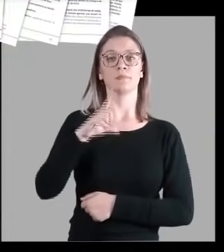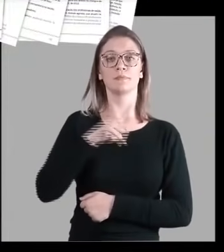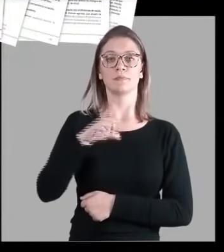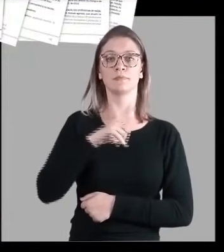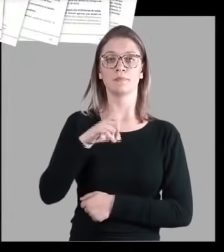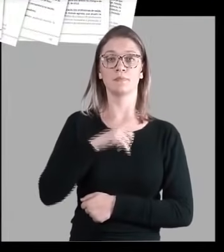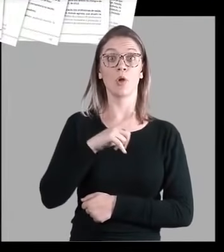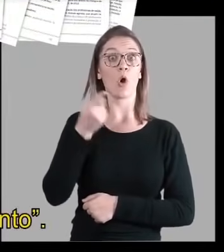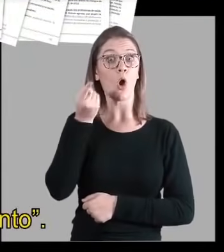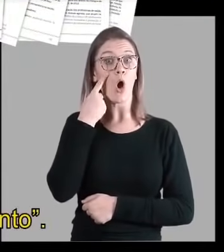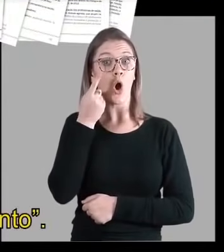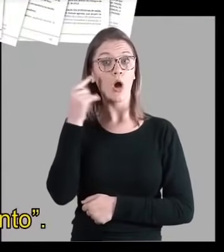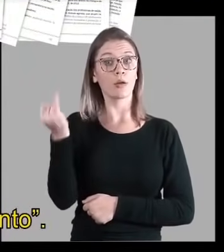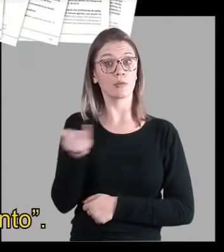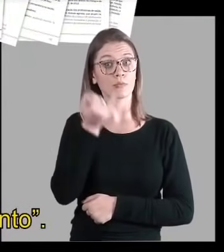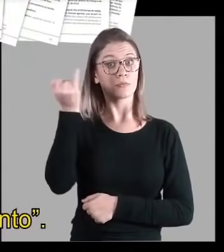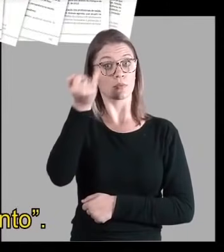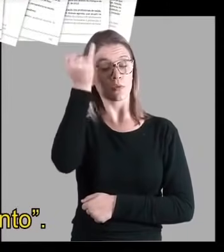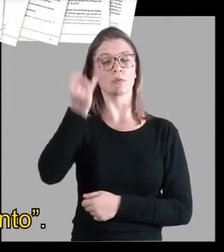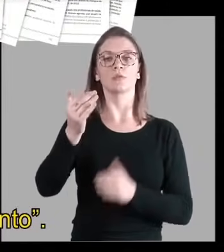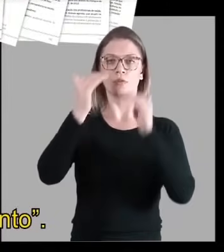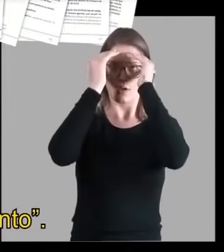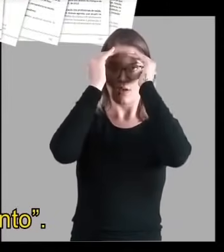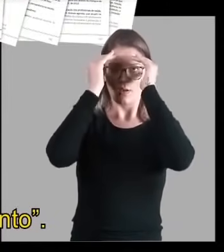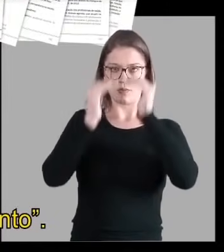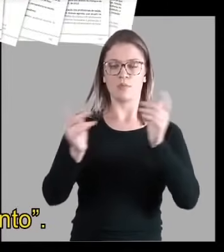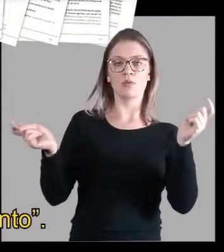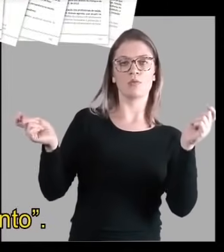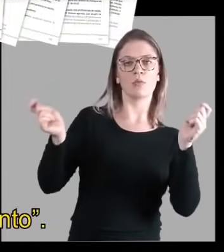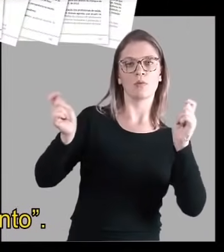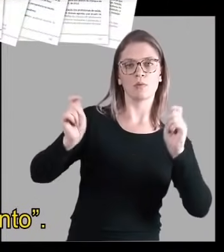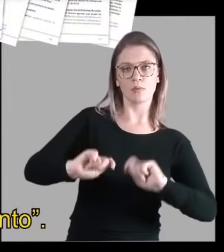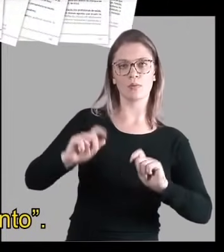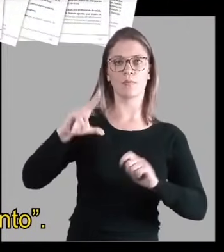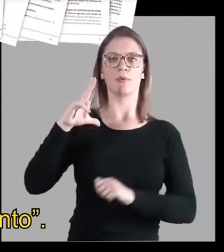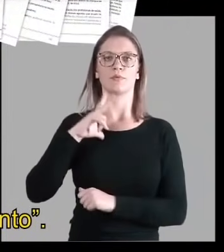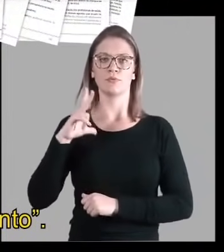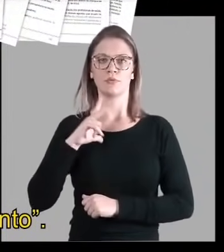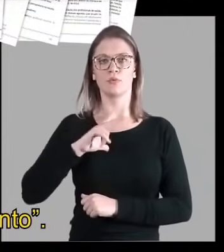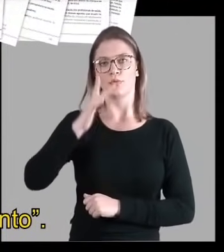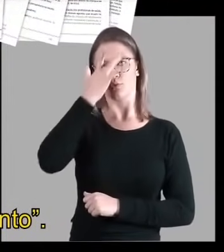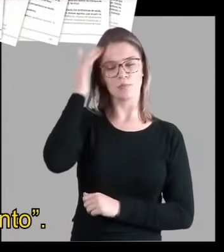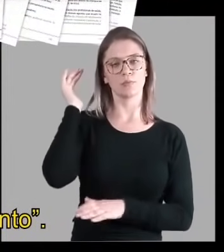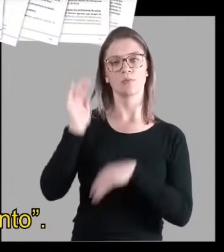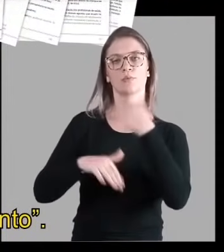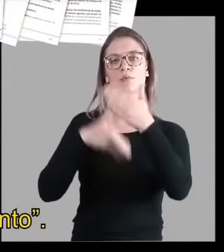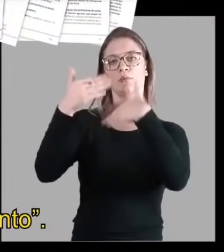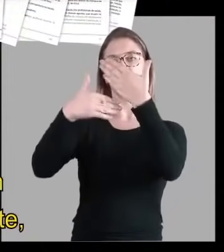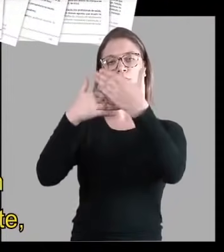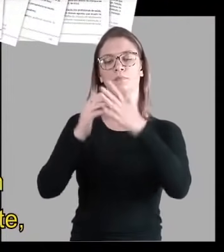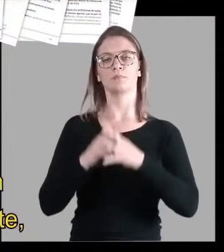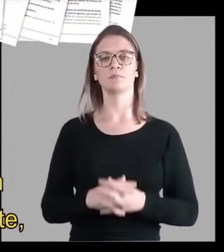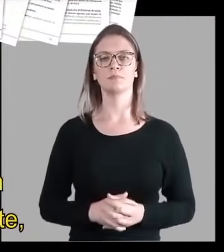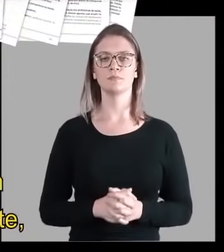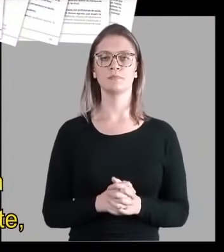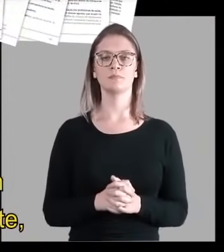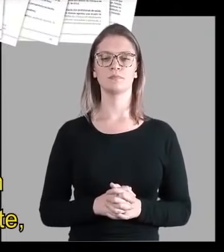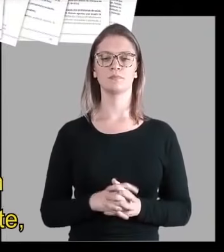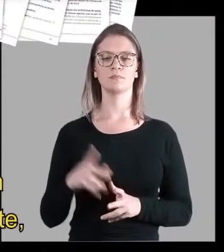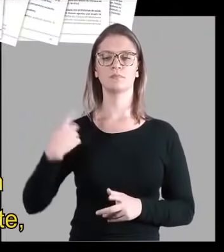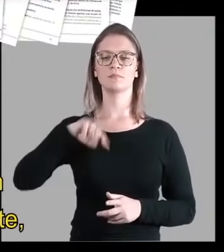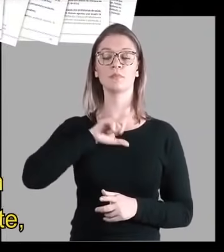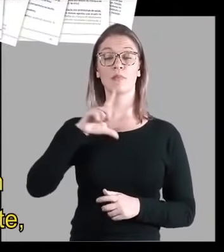o adendo importante, que respeitem sua condição peculiar de pessoa em desenvolvimento. Nós temos